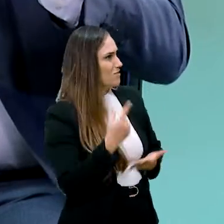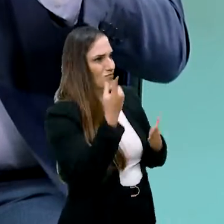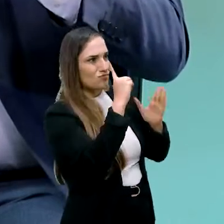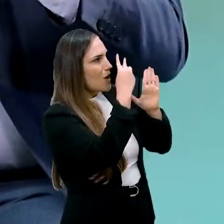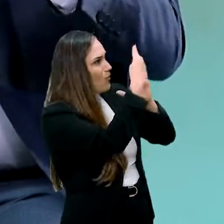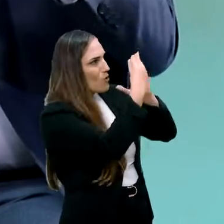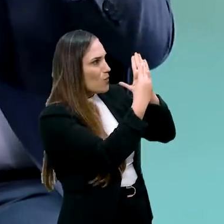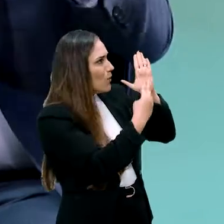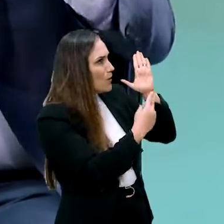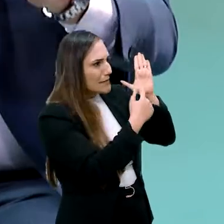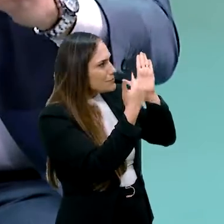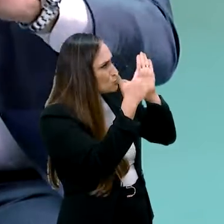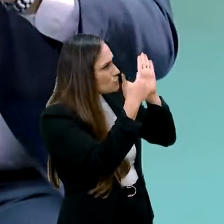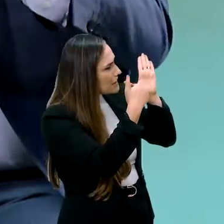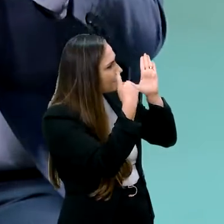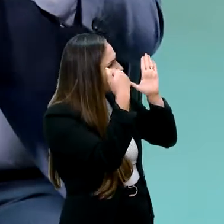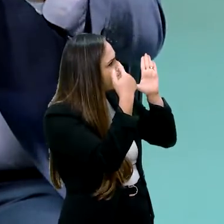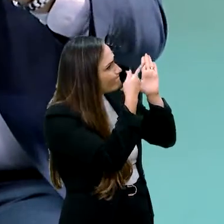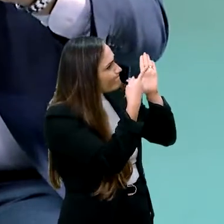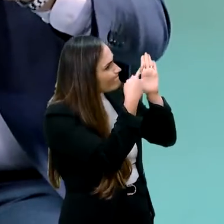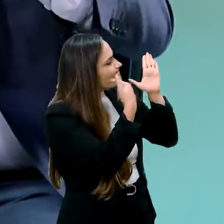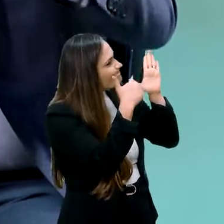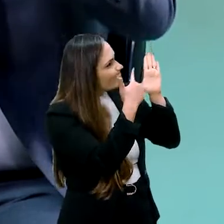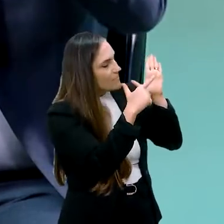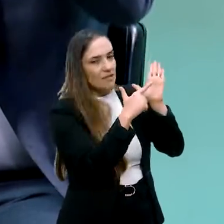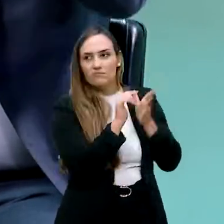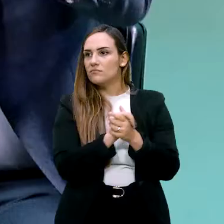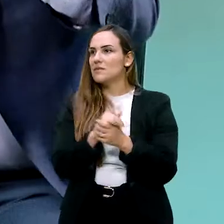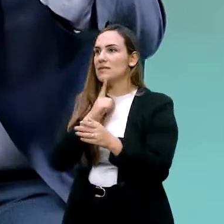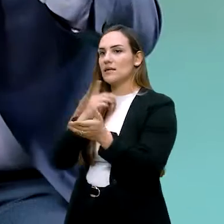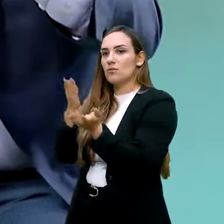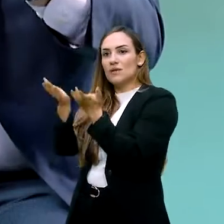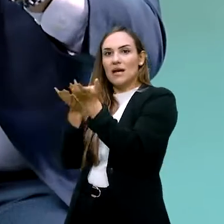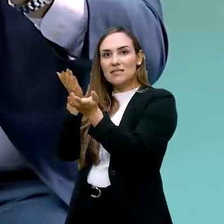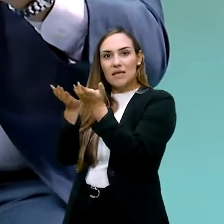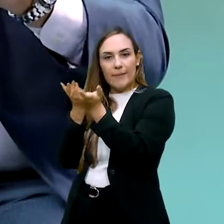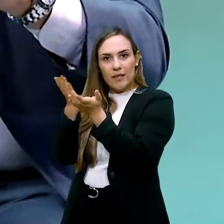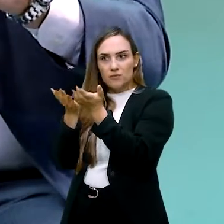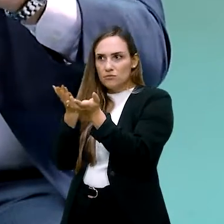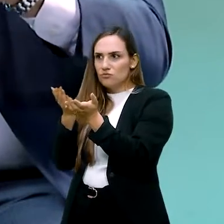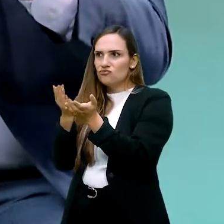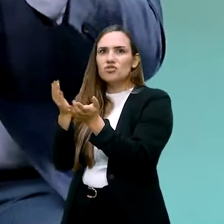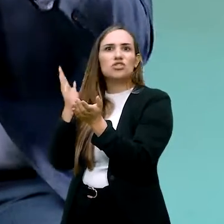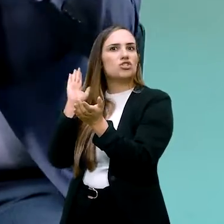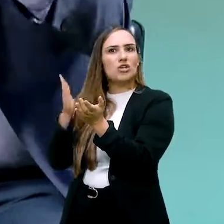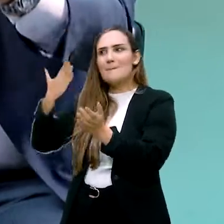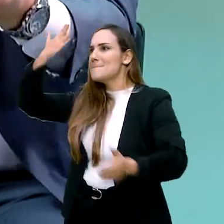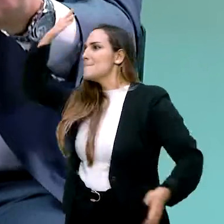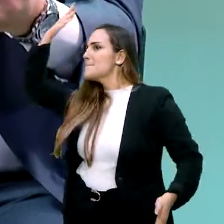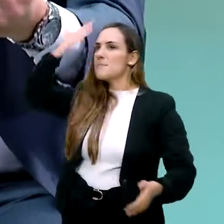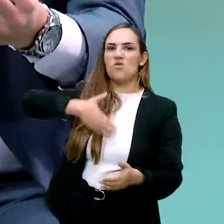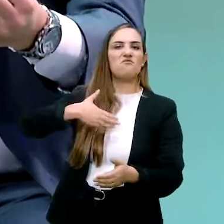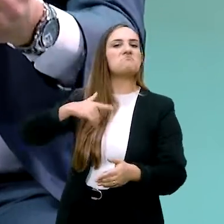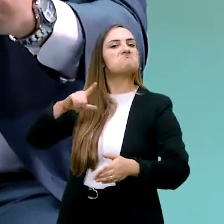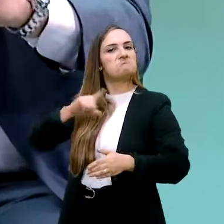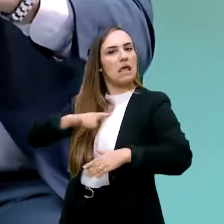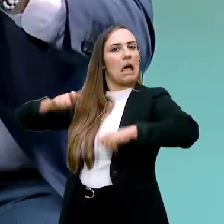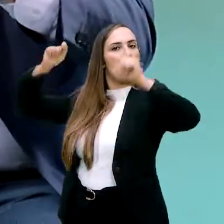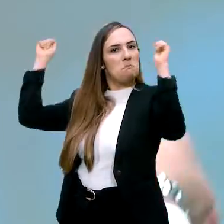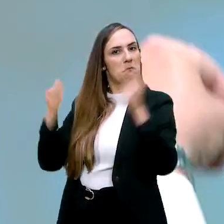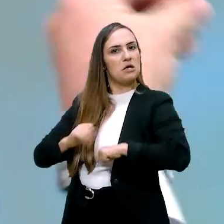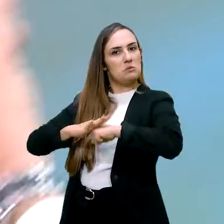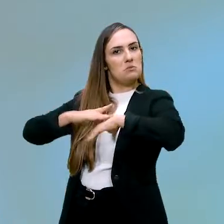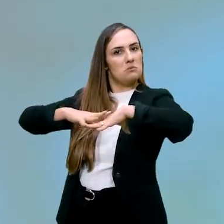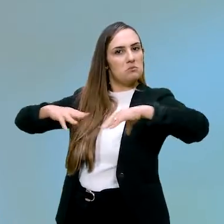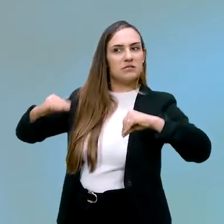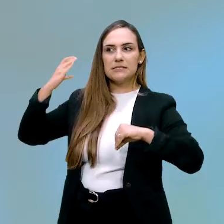que um consumidor, um beneficiário de plano de saúde, pleiteia um tratamento ou um procedimento que tenha a eficácia comprovada à luz da